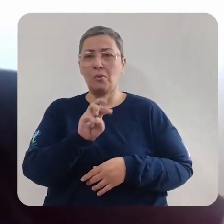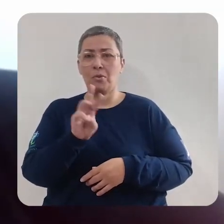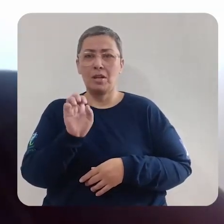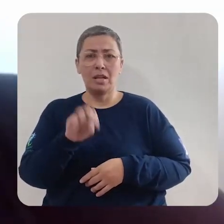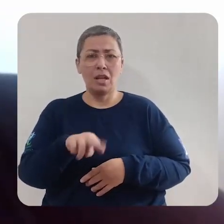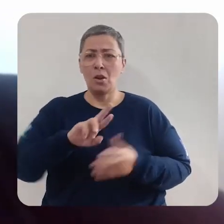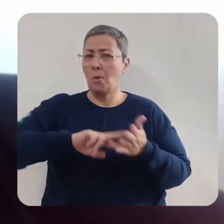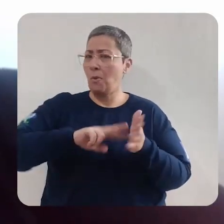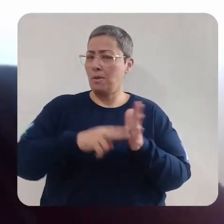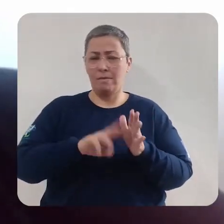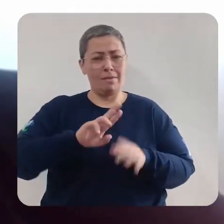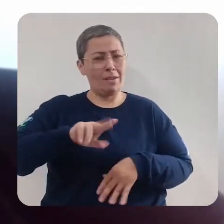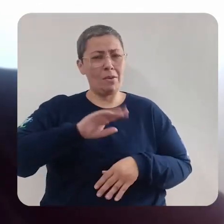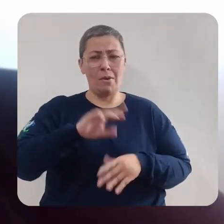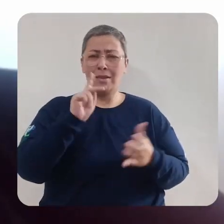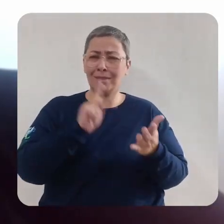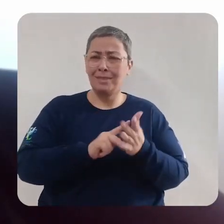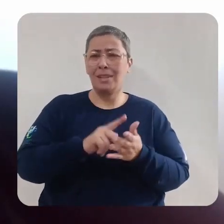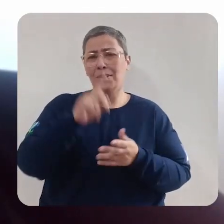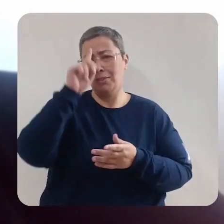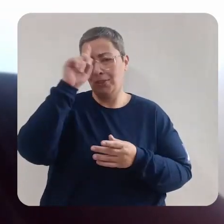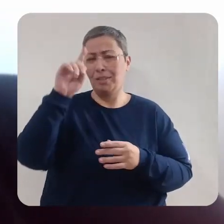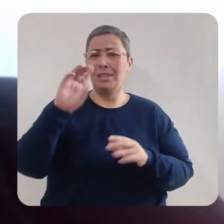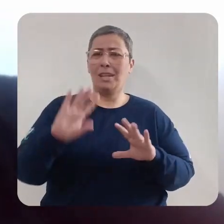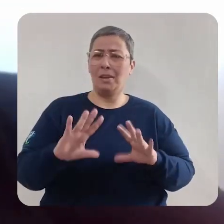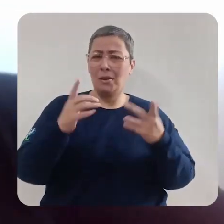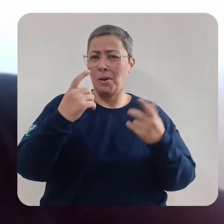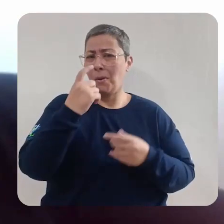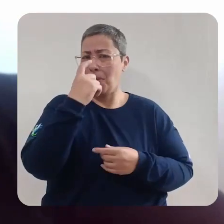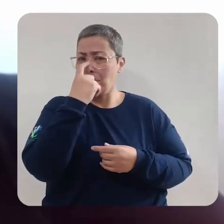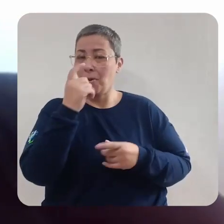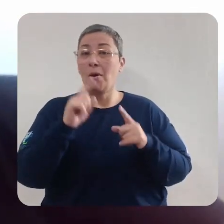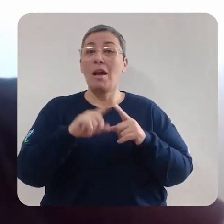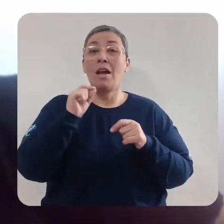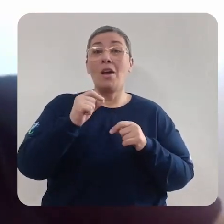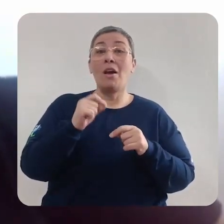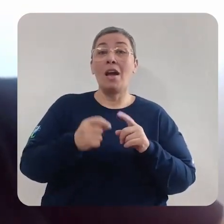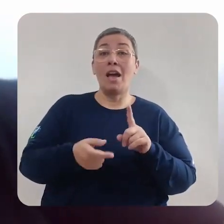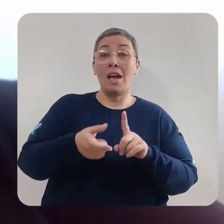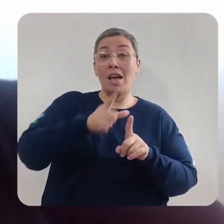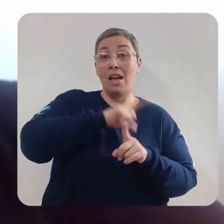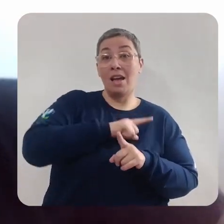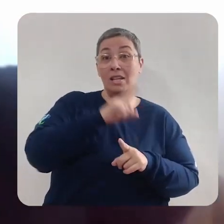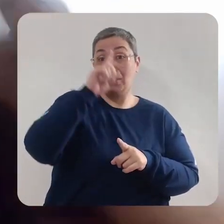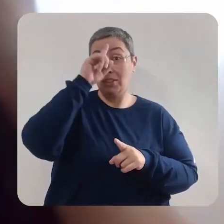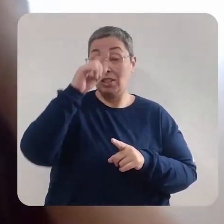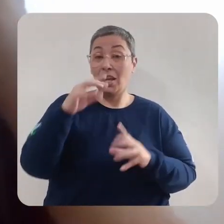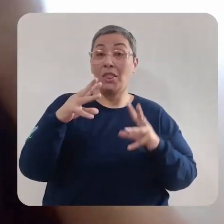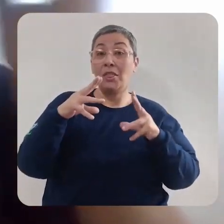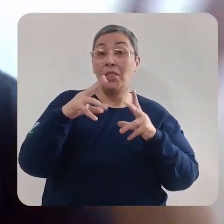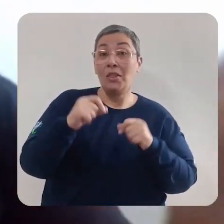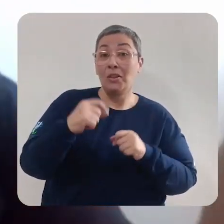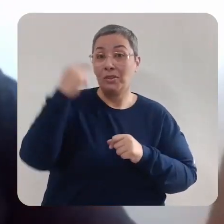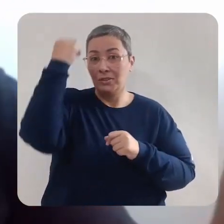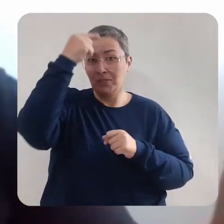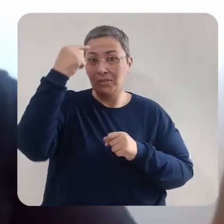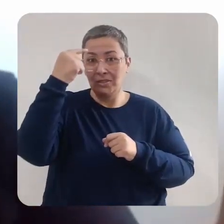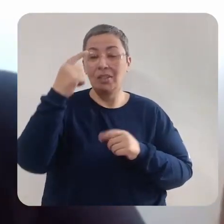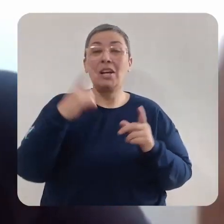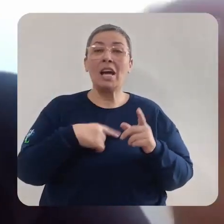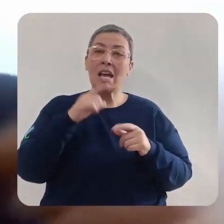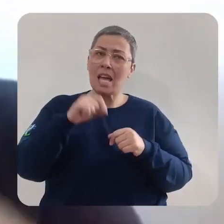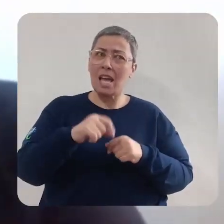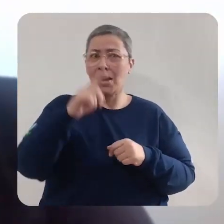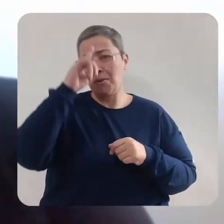Halloween não significa exatamente Dia das Bruxas, significa véspera do Dia de Todos os